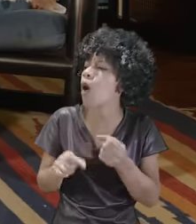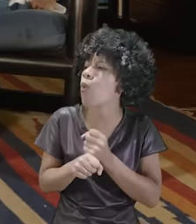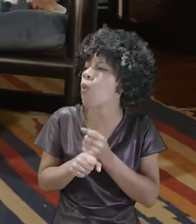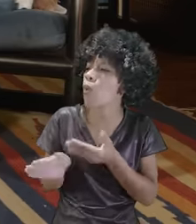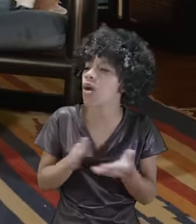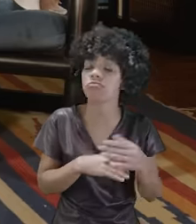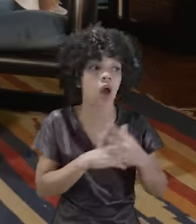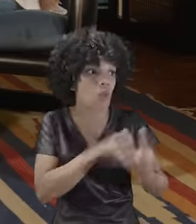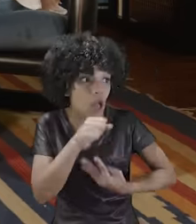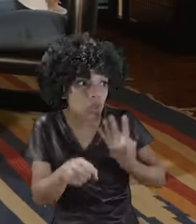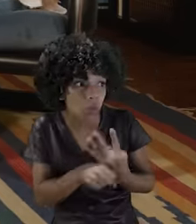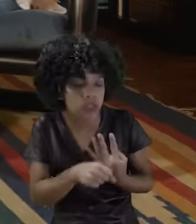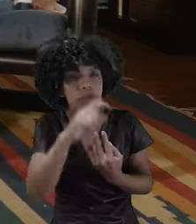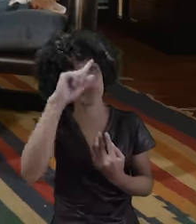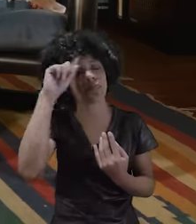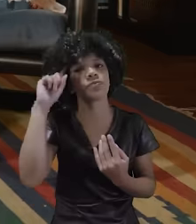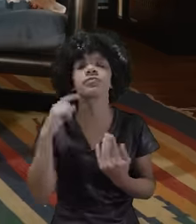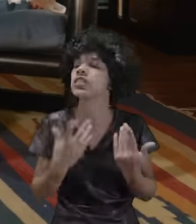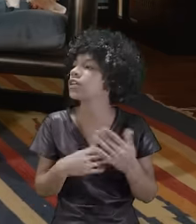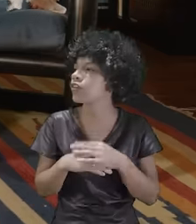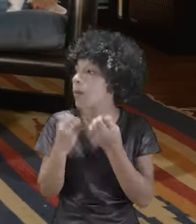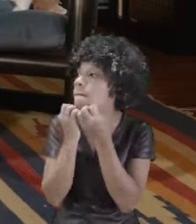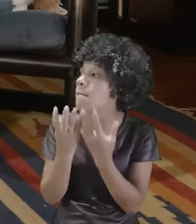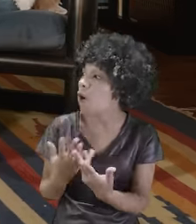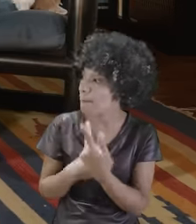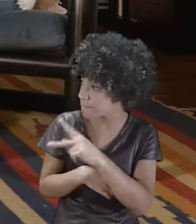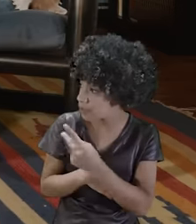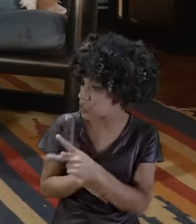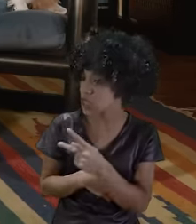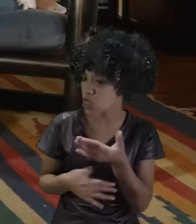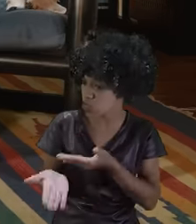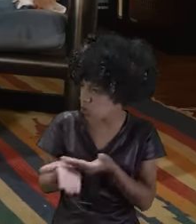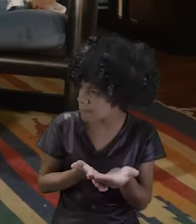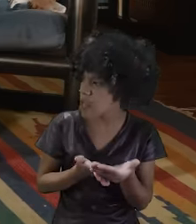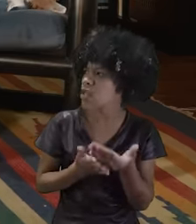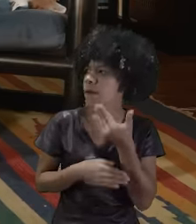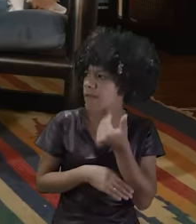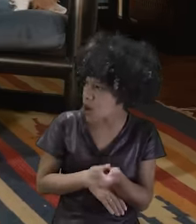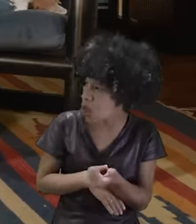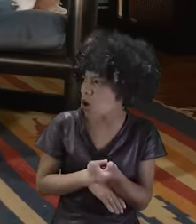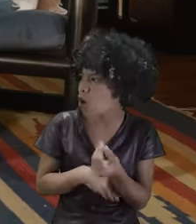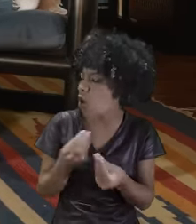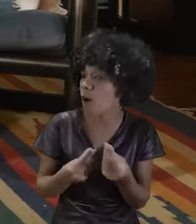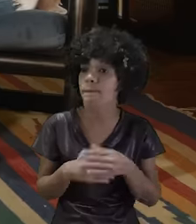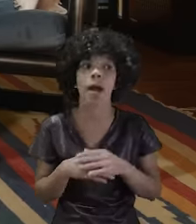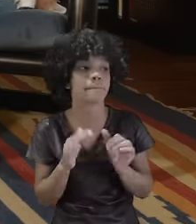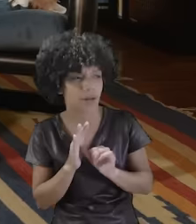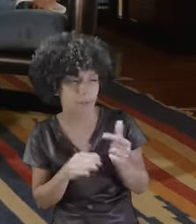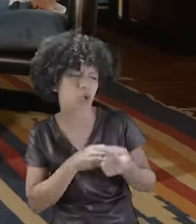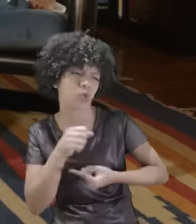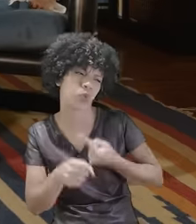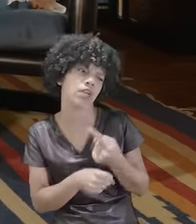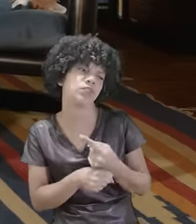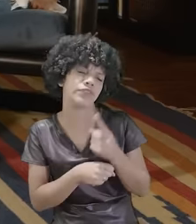aqui no Brasil já fez 14 anos e as coisas foram boas para você e começo melhorou foi no primeiro foi